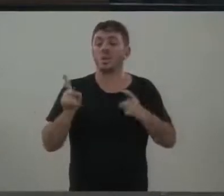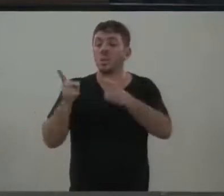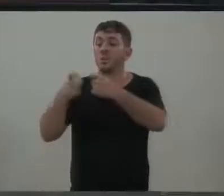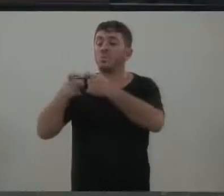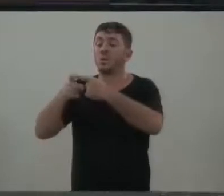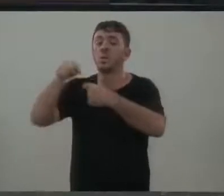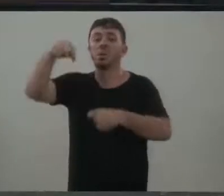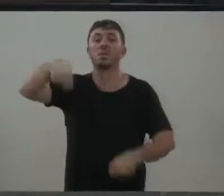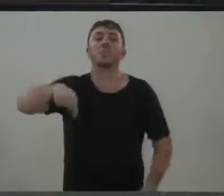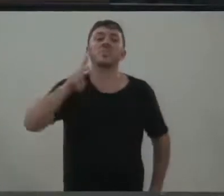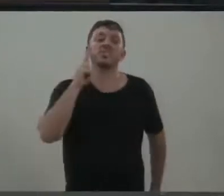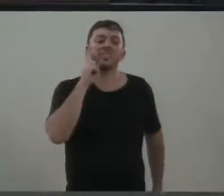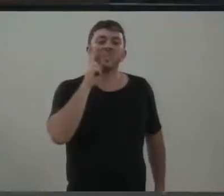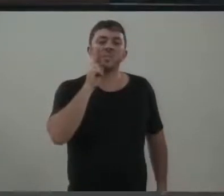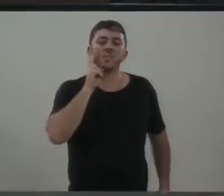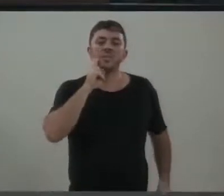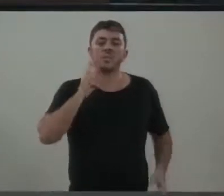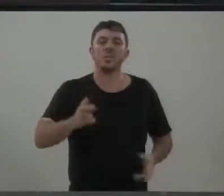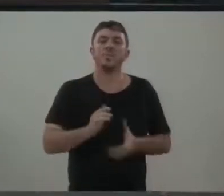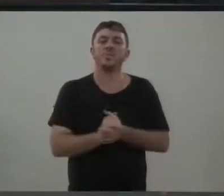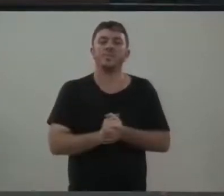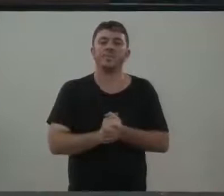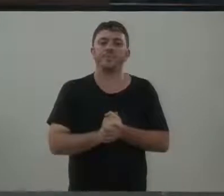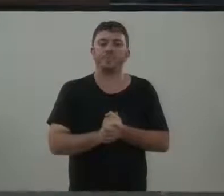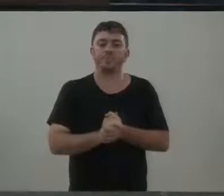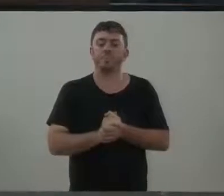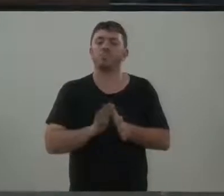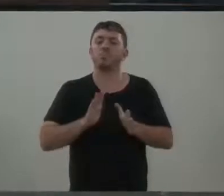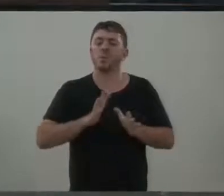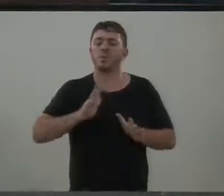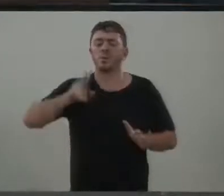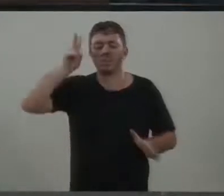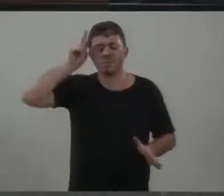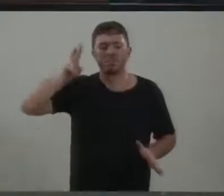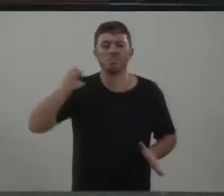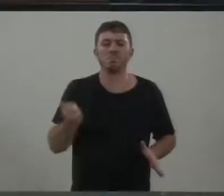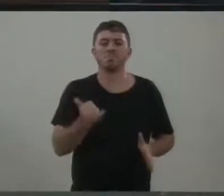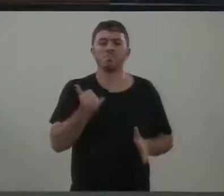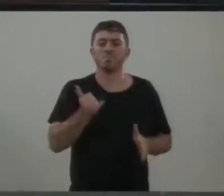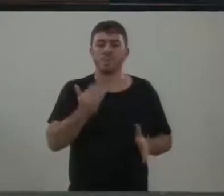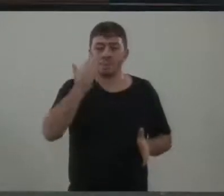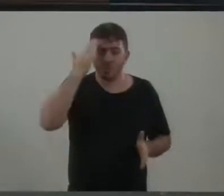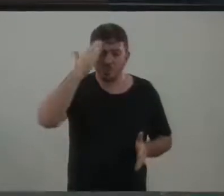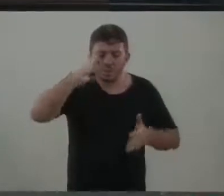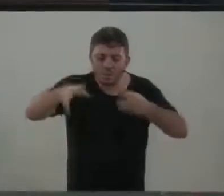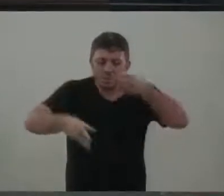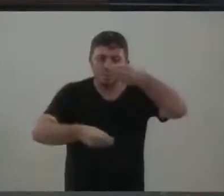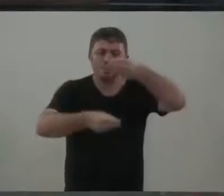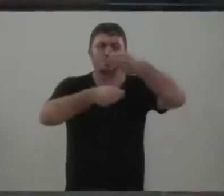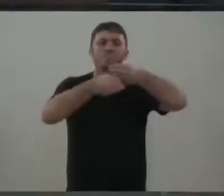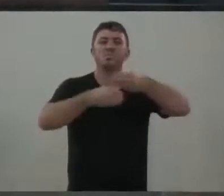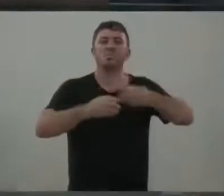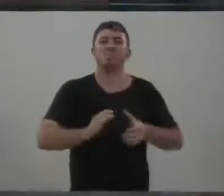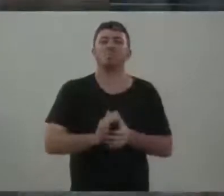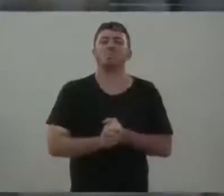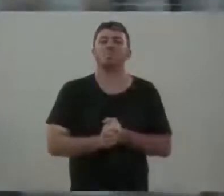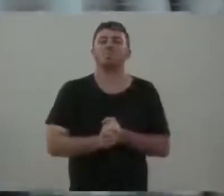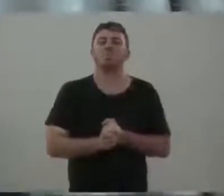nosso município? Nós temos que resgatar a história, presidente. Obrigado pela parte, vereador.